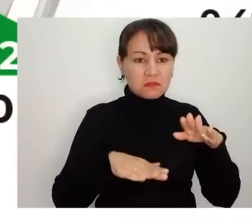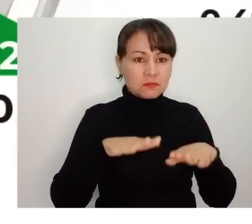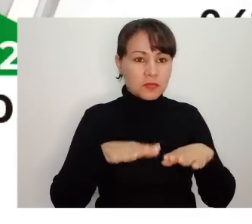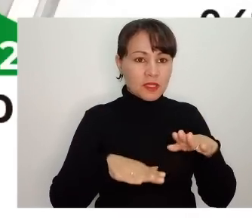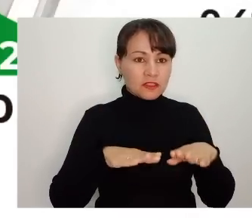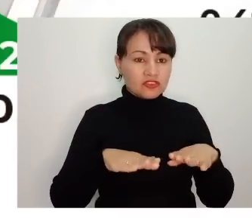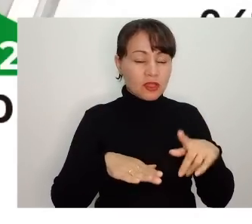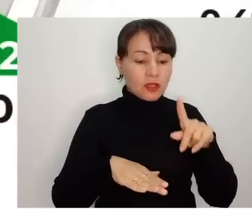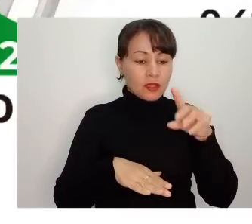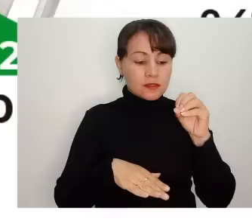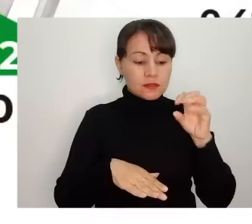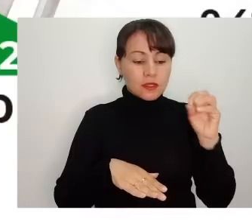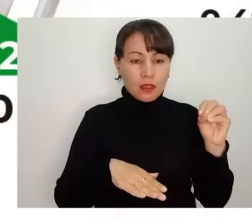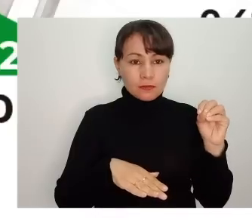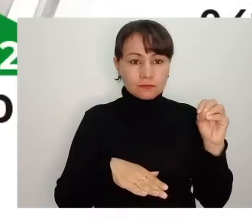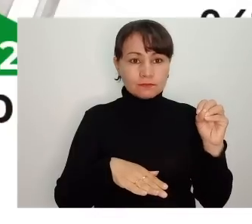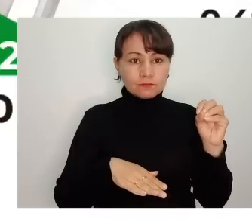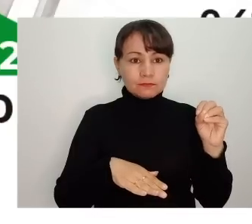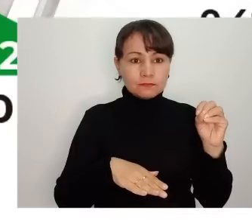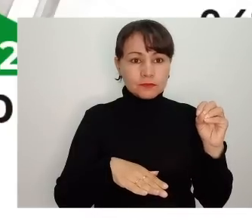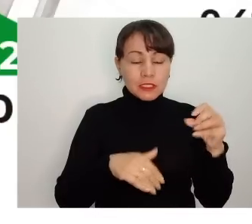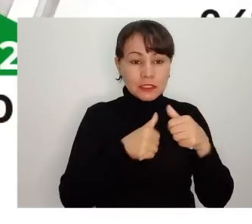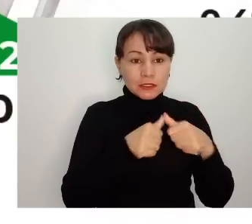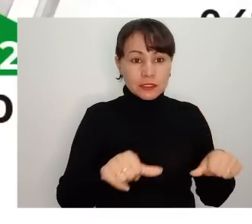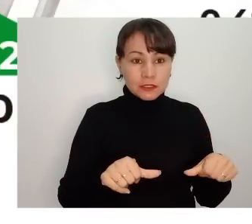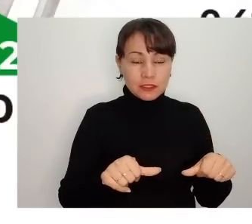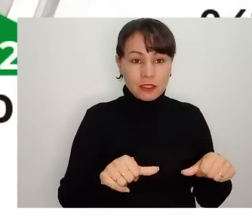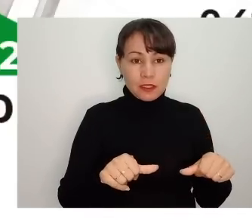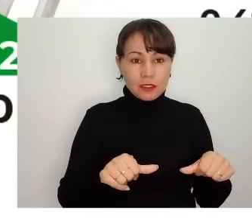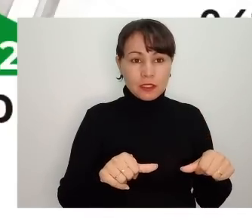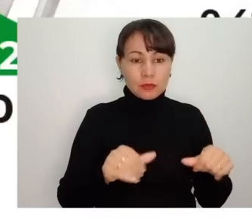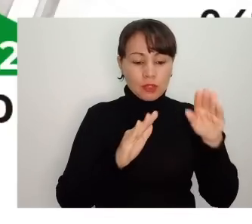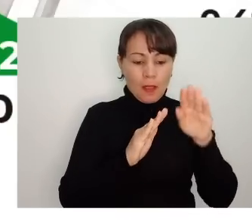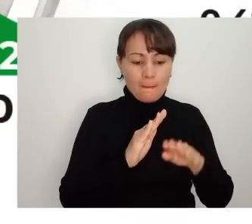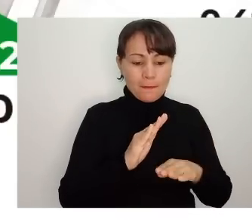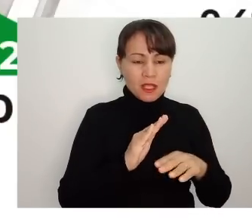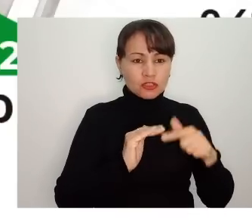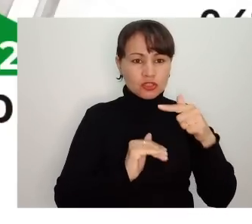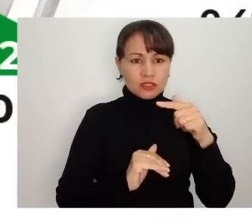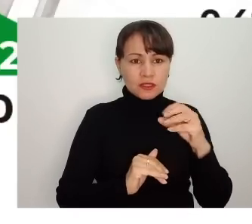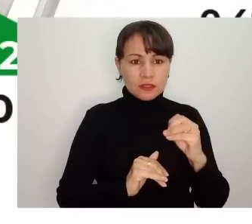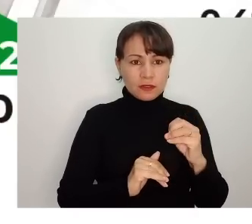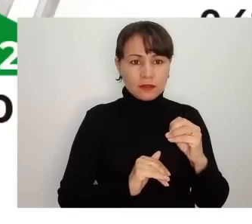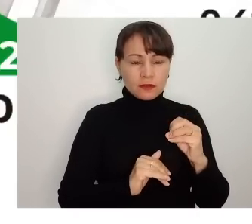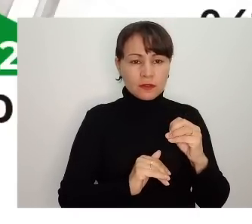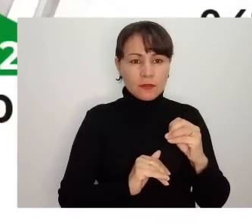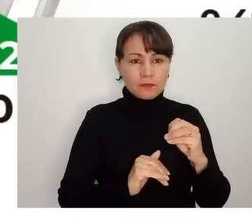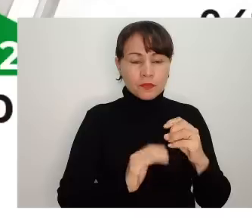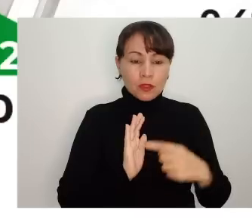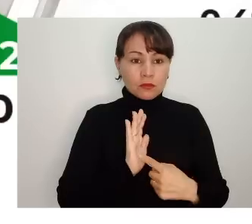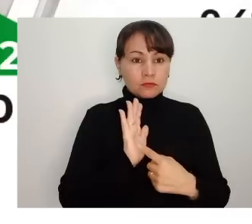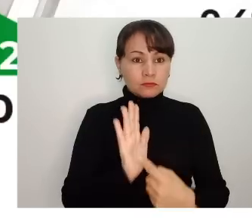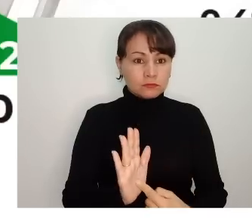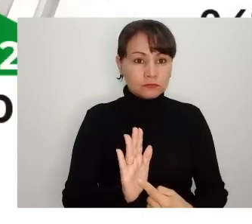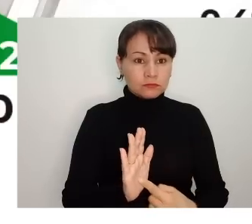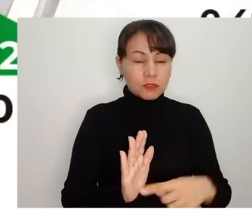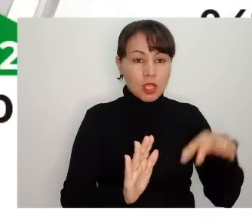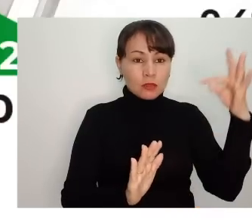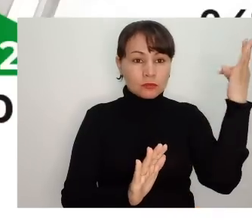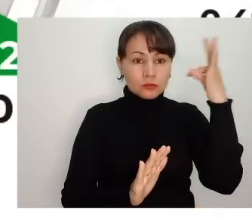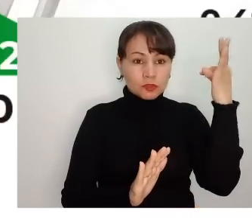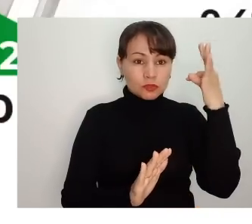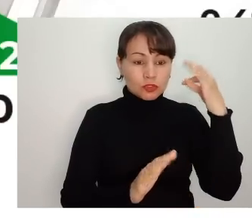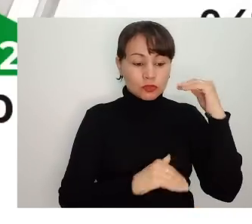a média dele é 100. Se nós estamos abaixo de 70, nós apresentamos